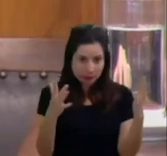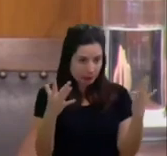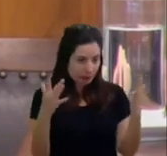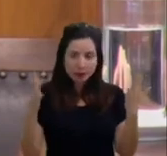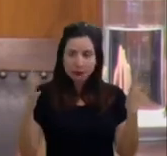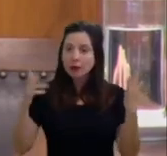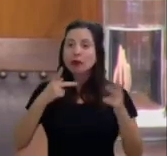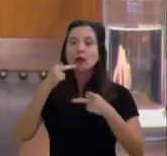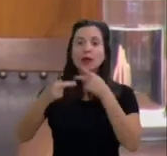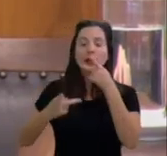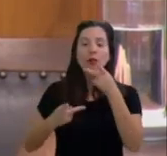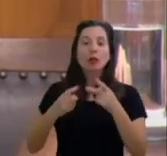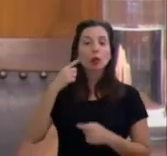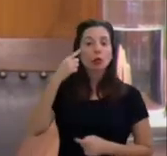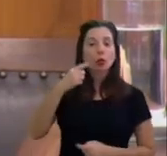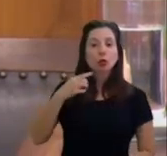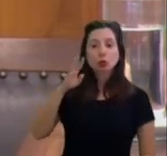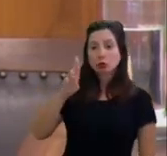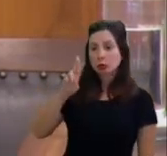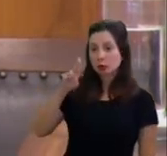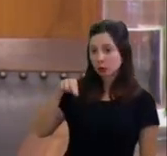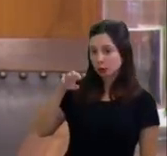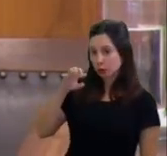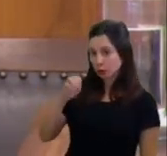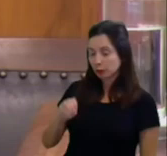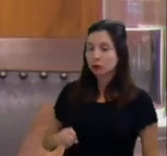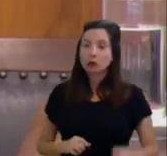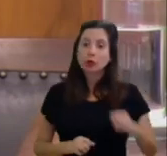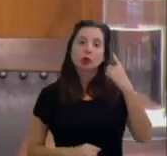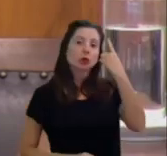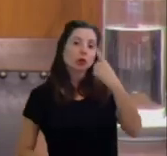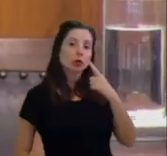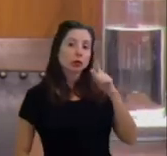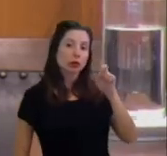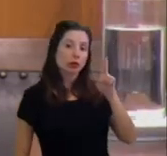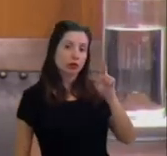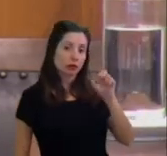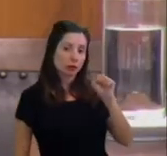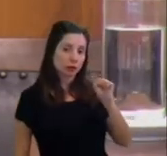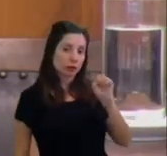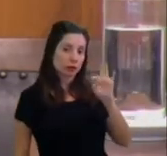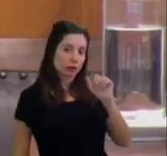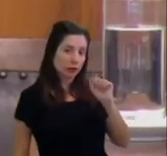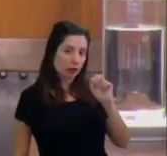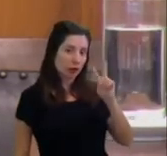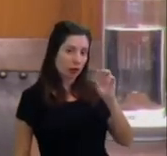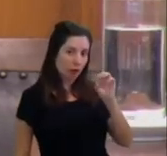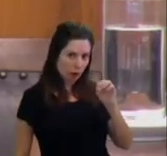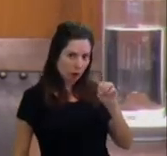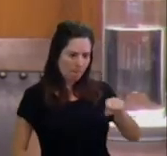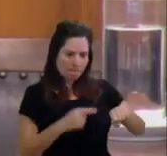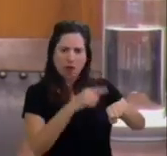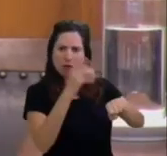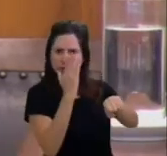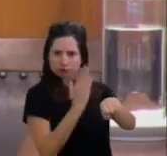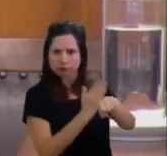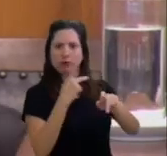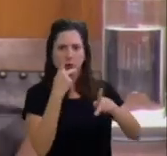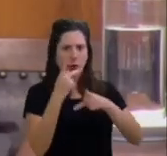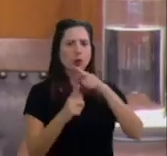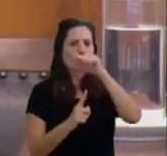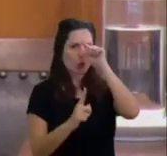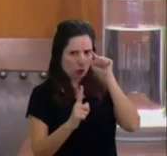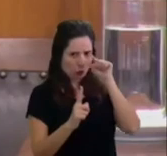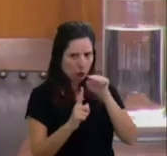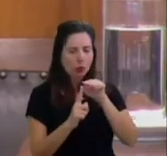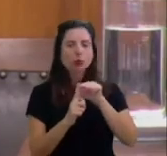falas, doutor Bruno, doutor Luiz Eduardo, doutor Gustavo e doutor Cássio. Pretendo ser pontual e objetivo nas considerações que passo a fazer,